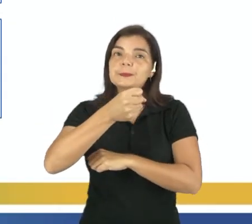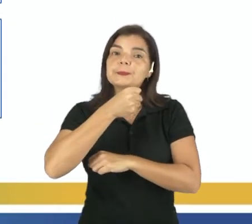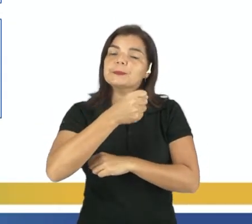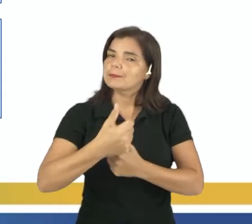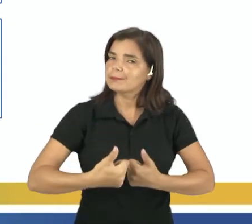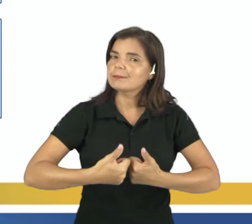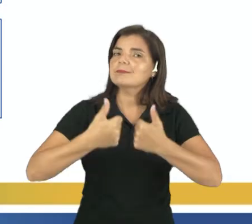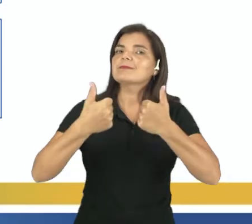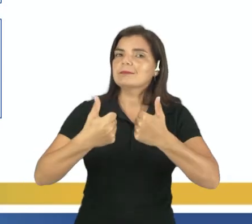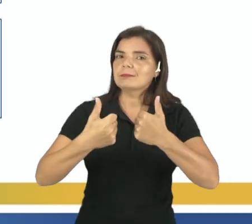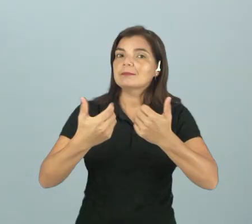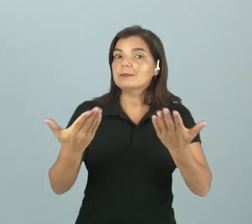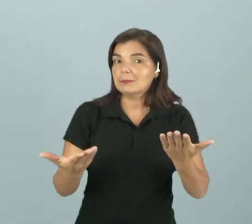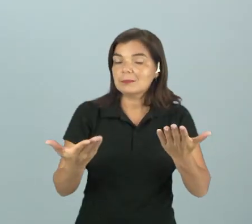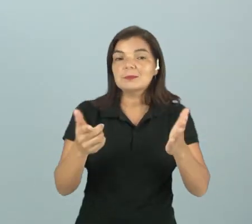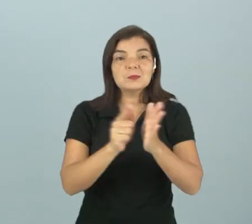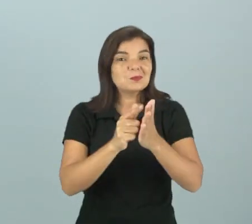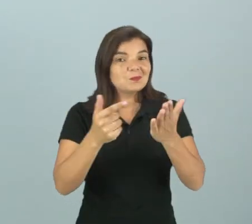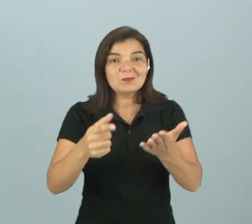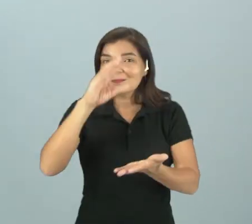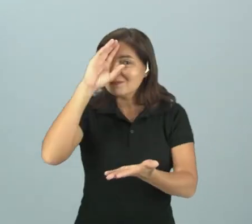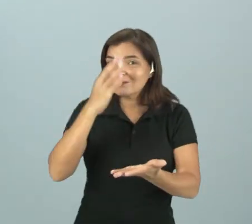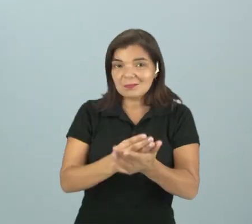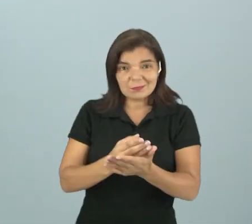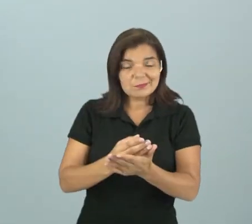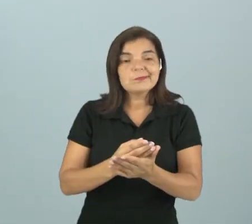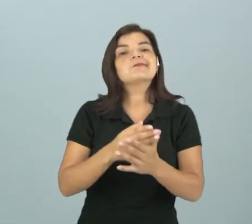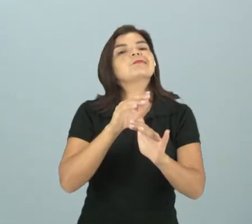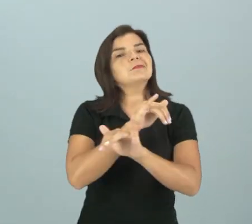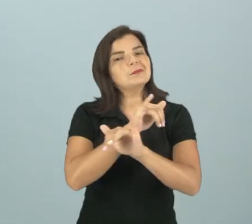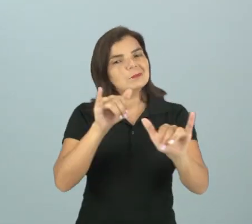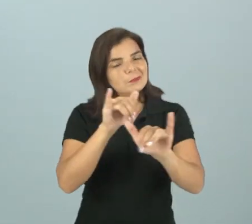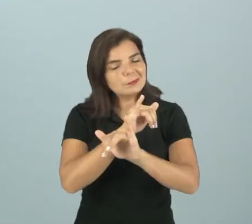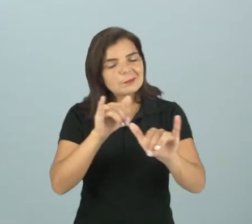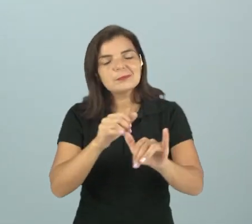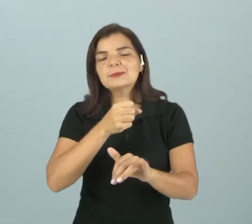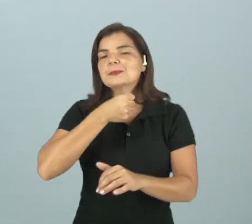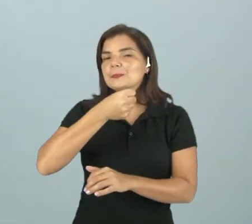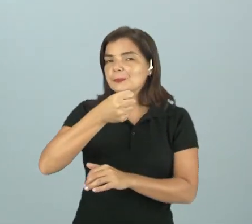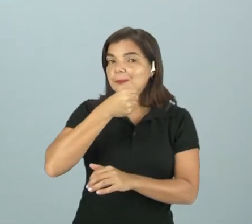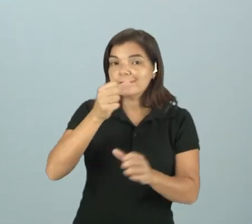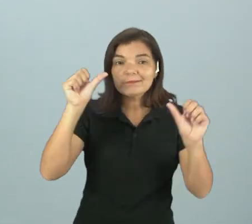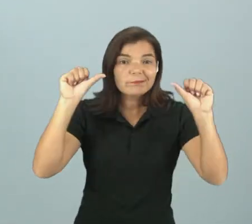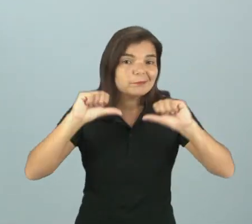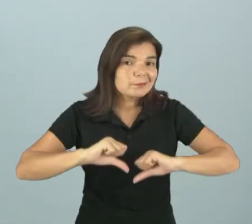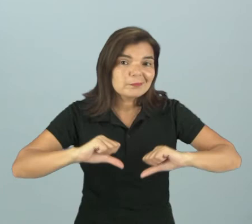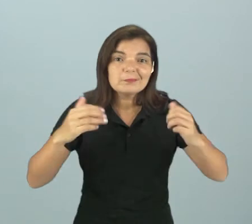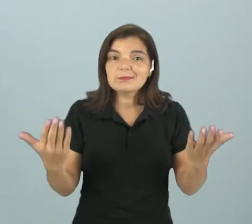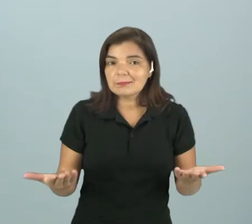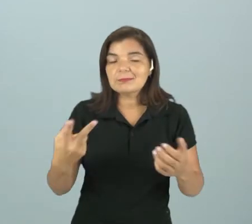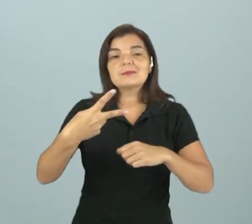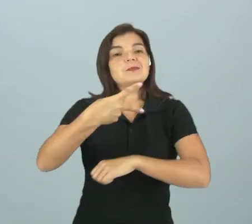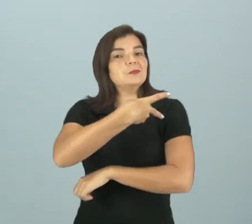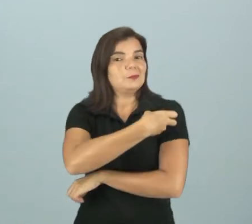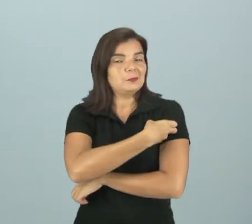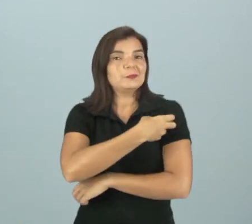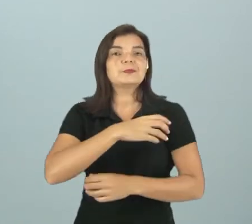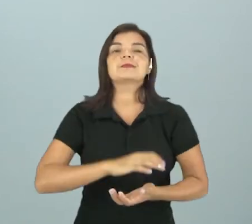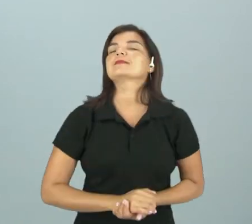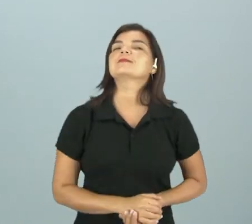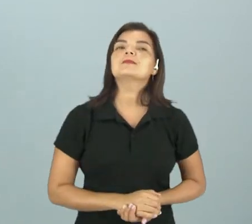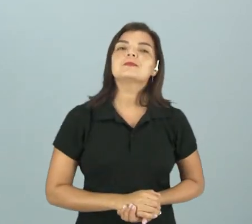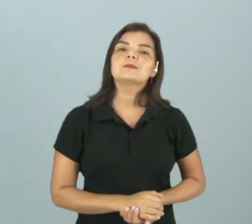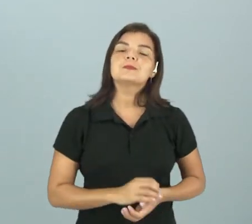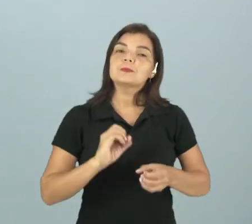reportagens positivas e o jornal que não acredita publicará reportagens negativas em relação à vacinação, a